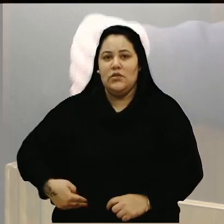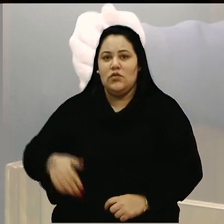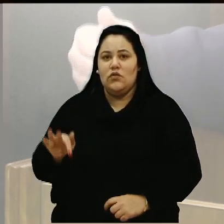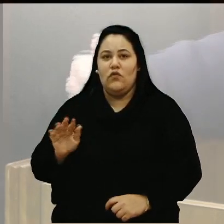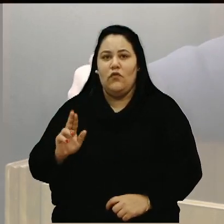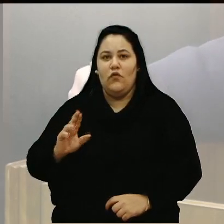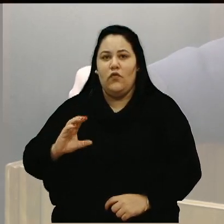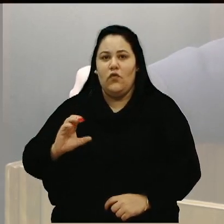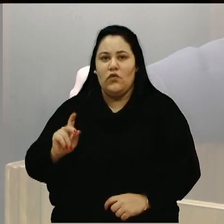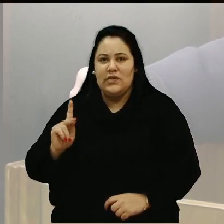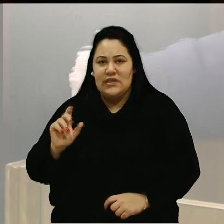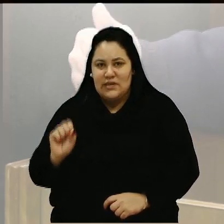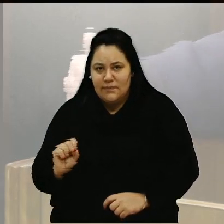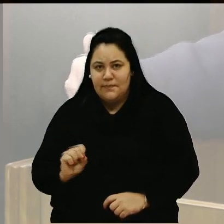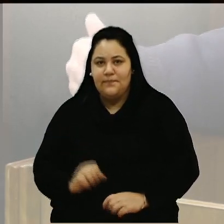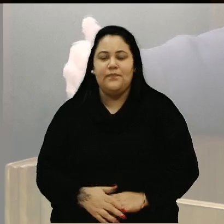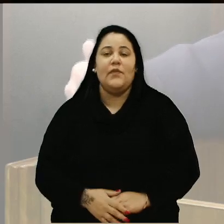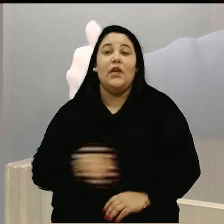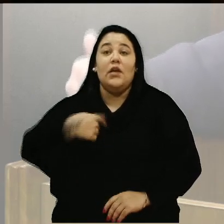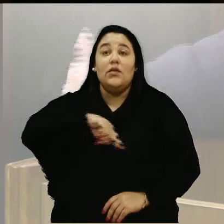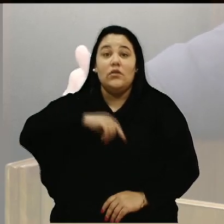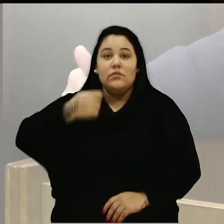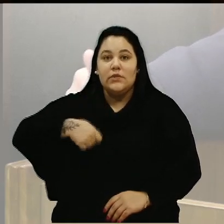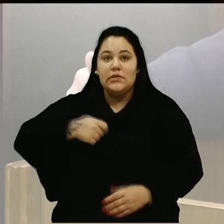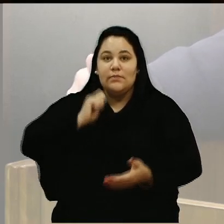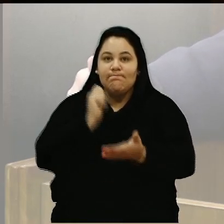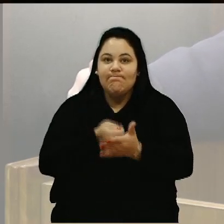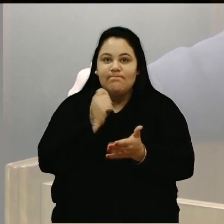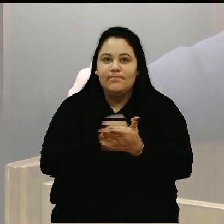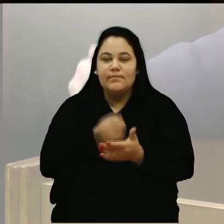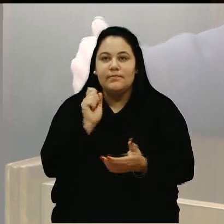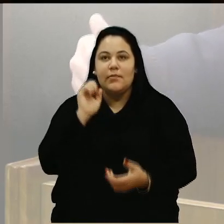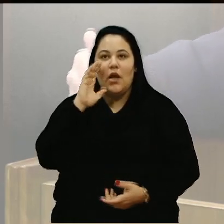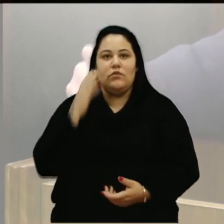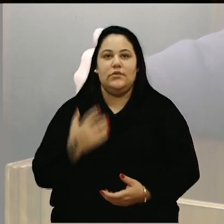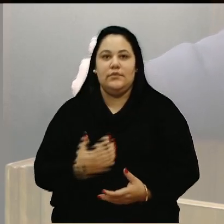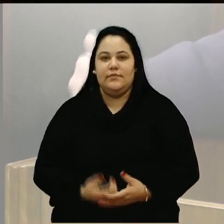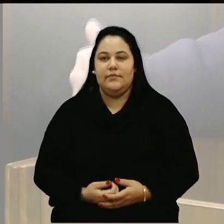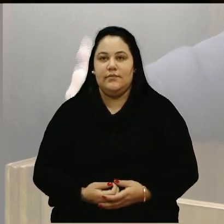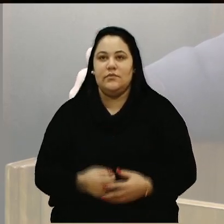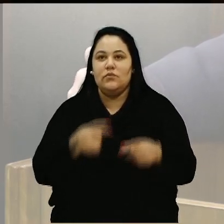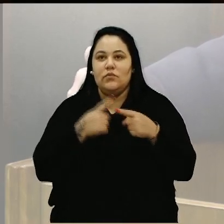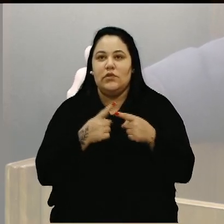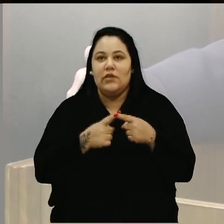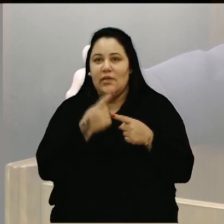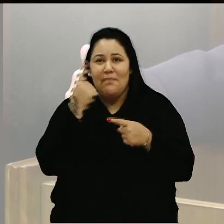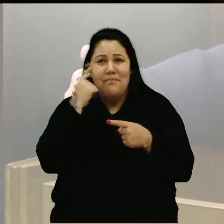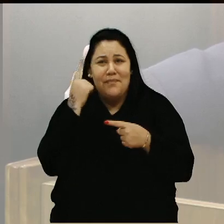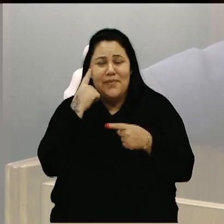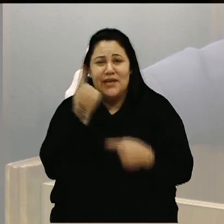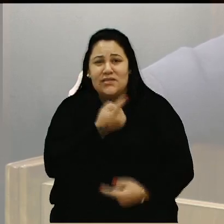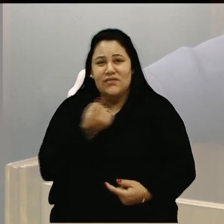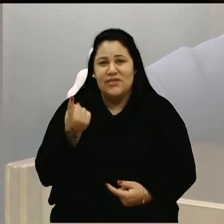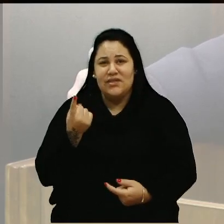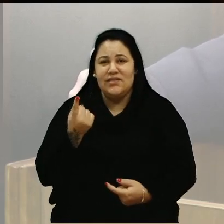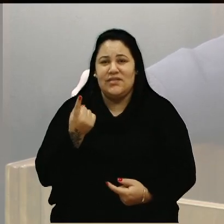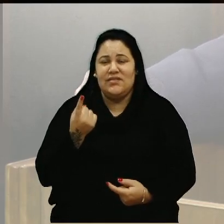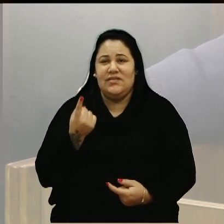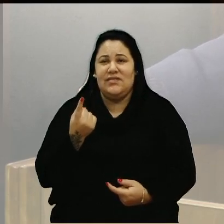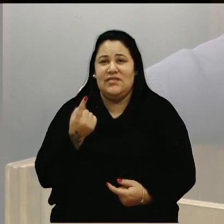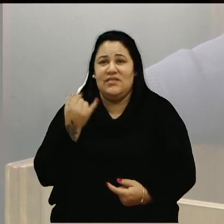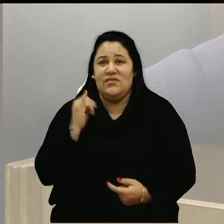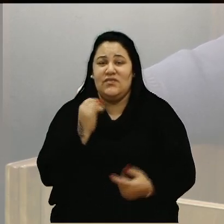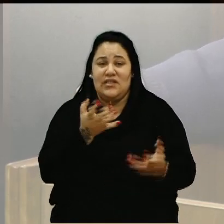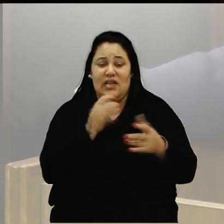nós precisamos lutar para que isso ocorra. Porque senão, pense você, se você quer trocar